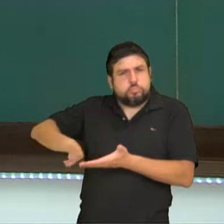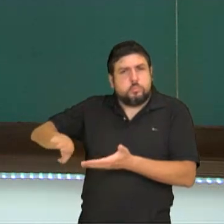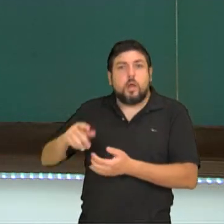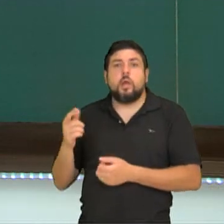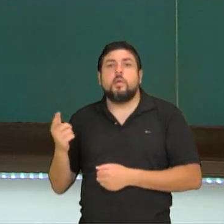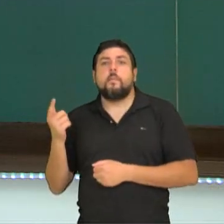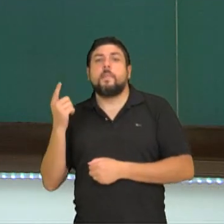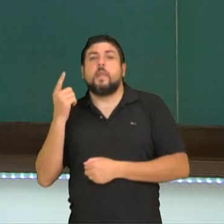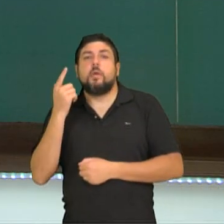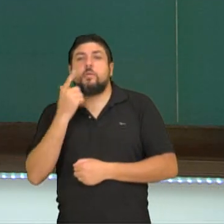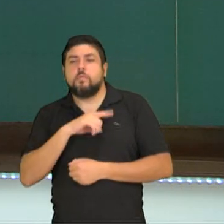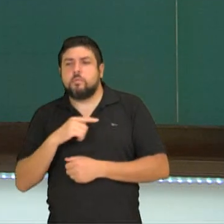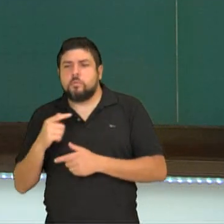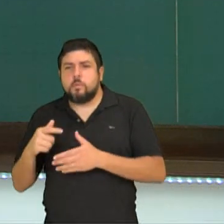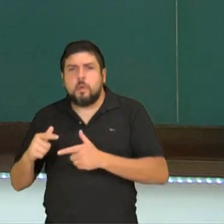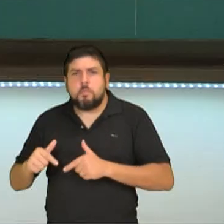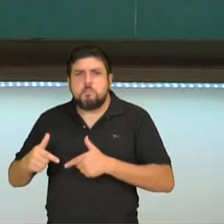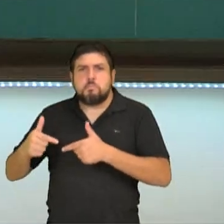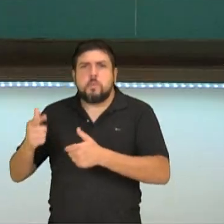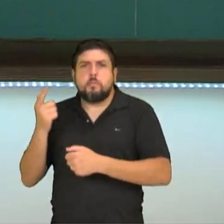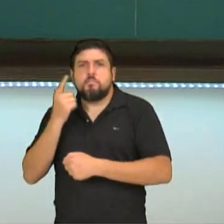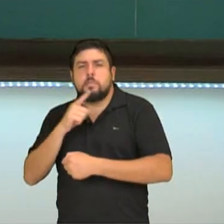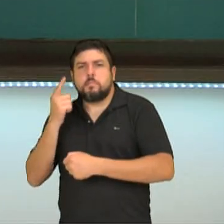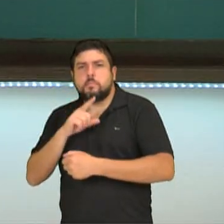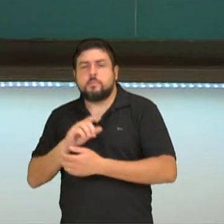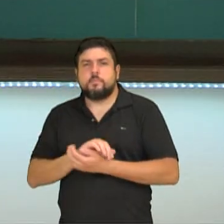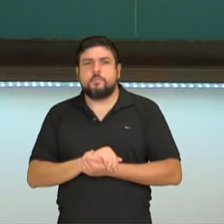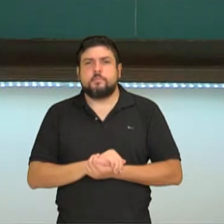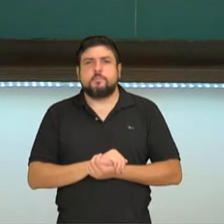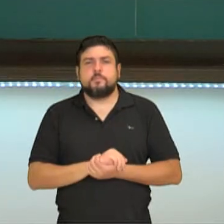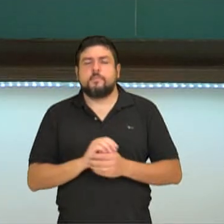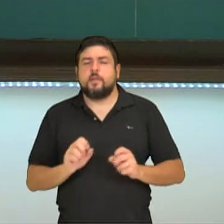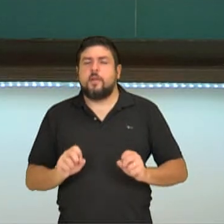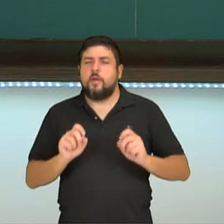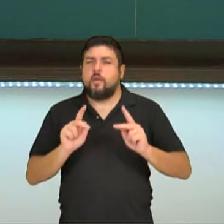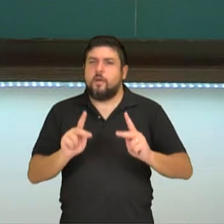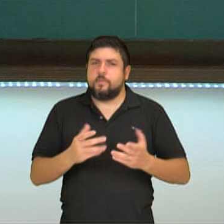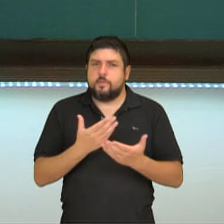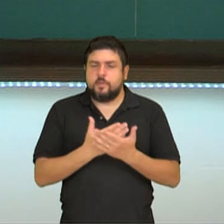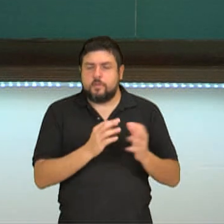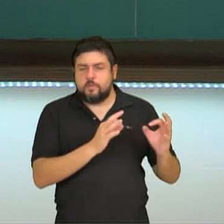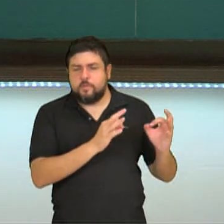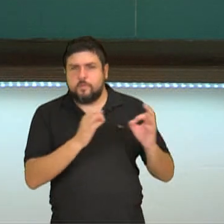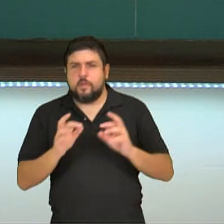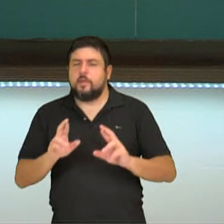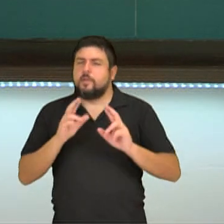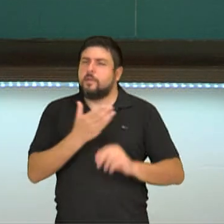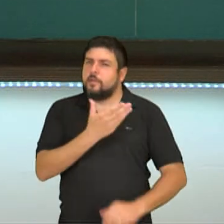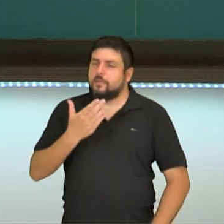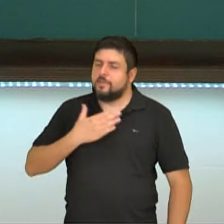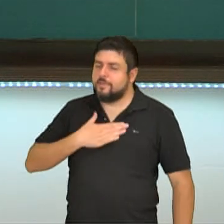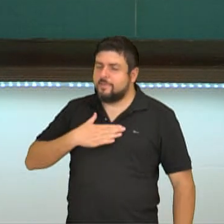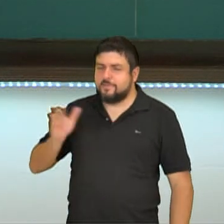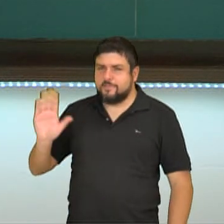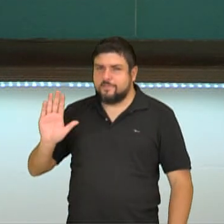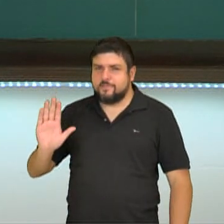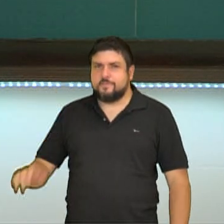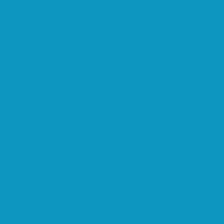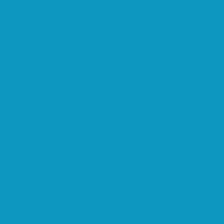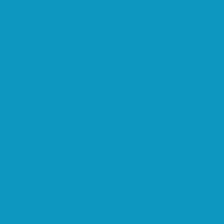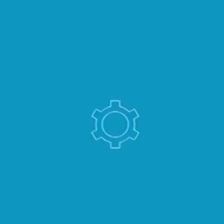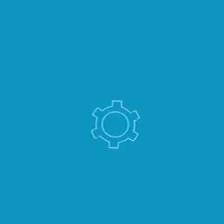conseguiram importantes conquistas. Beleza, pessoal? Essa foi a nossa aula. Espero que gostem. Até a próxima!